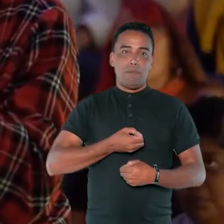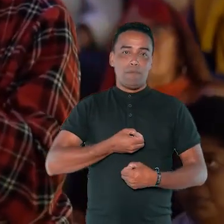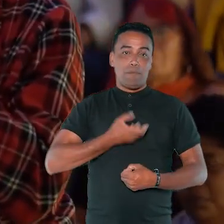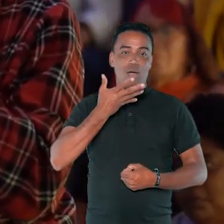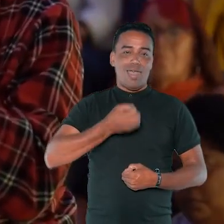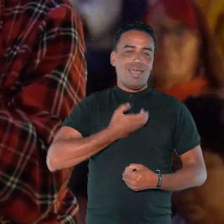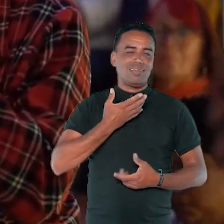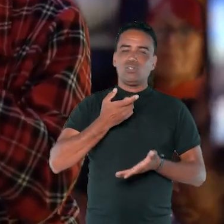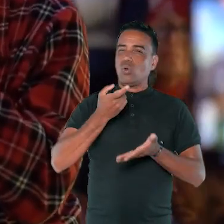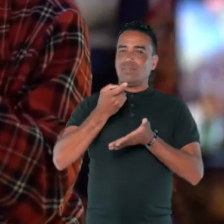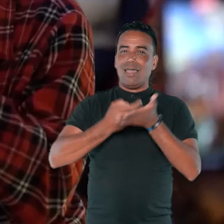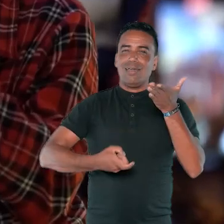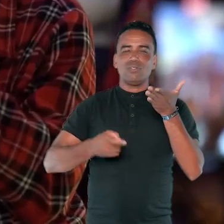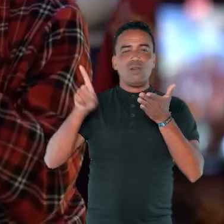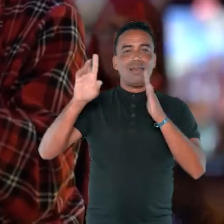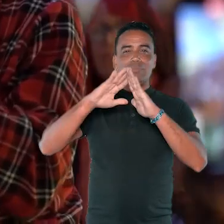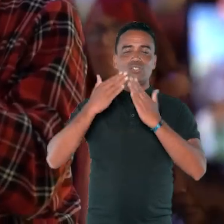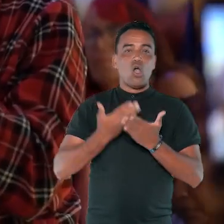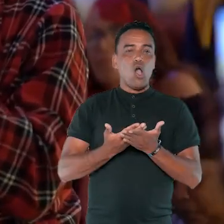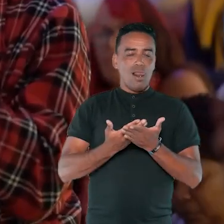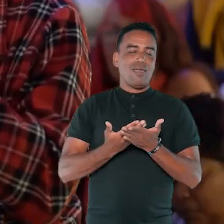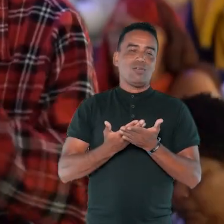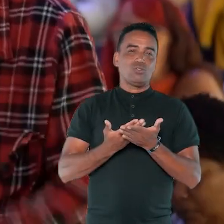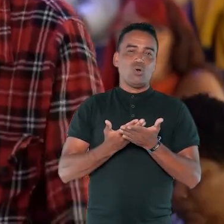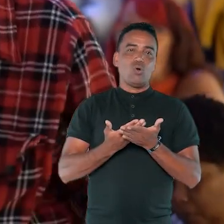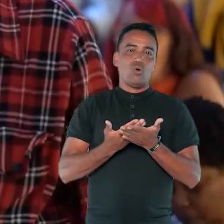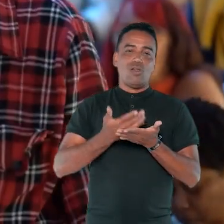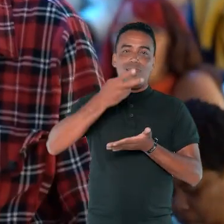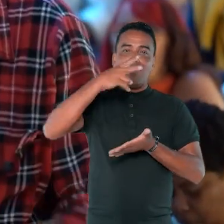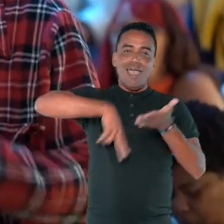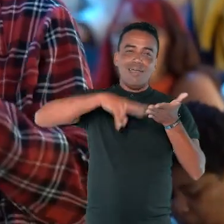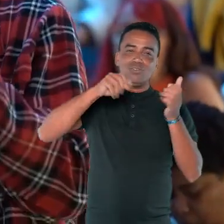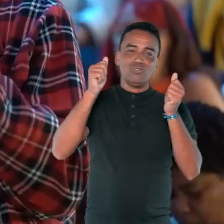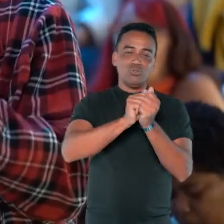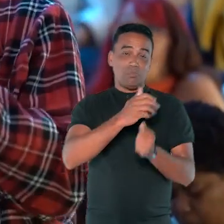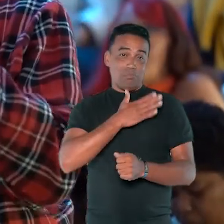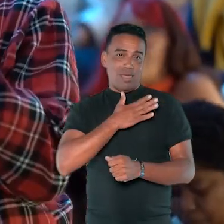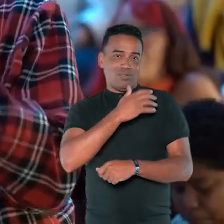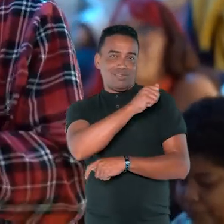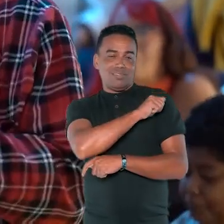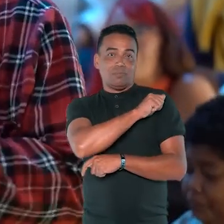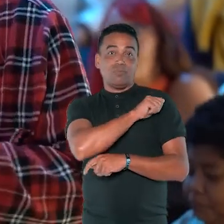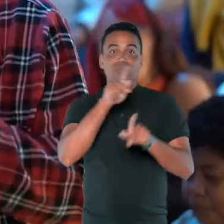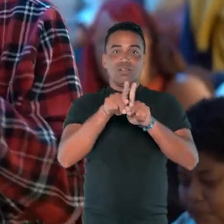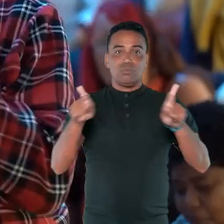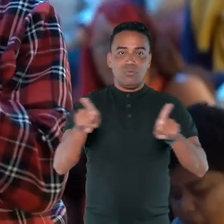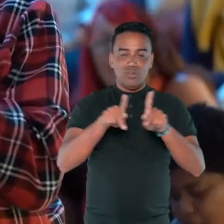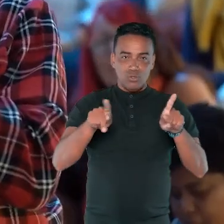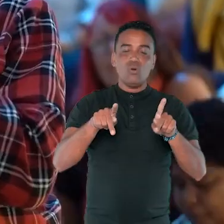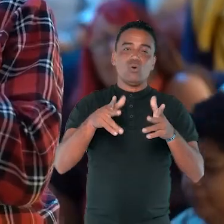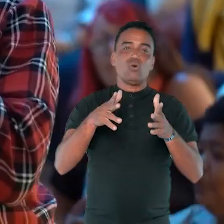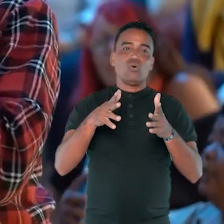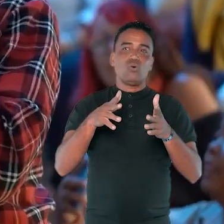estou trabalhando esse poema lá no meu colégio, viu, Alessandra? Com os meus alunos. Eu sou professor da rede pública. Como é